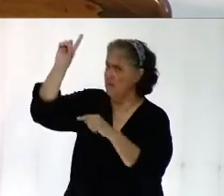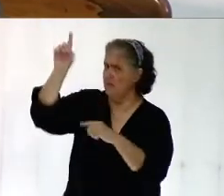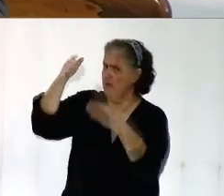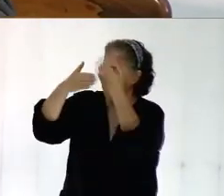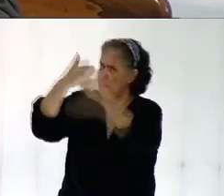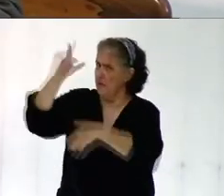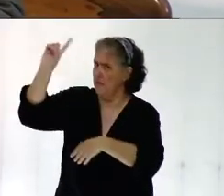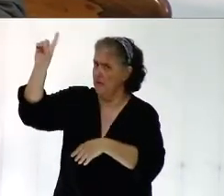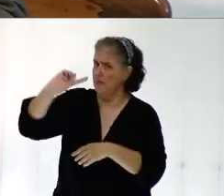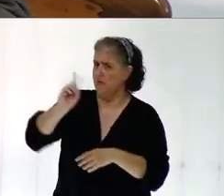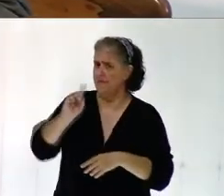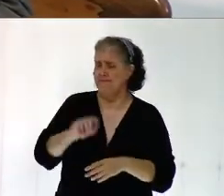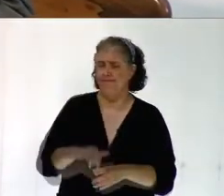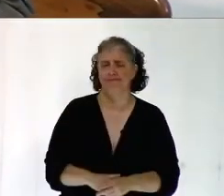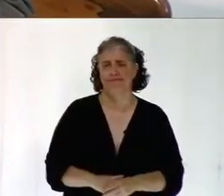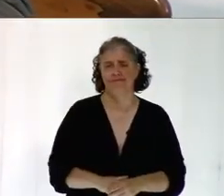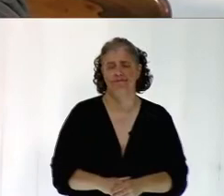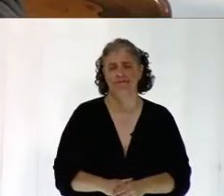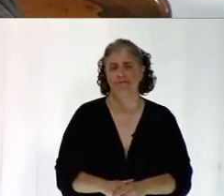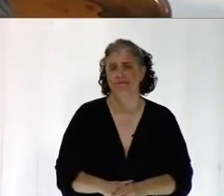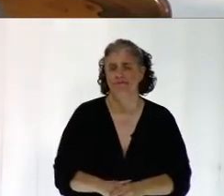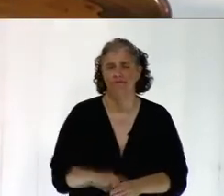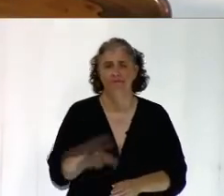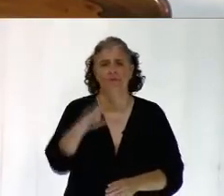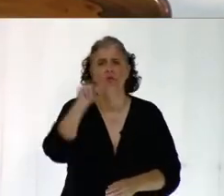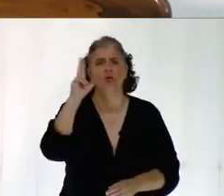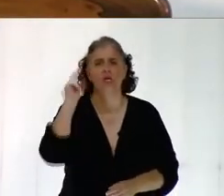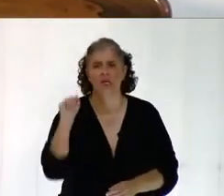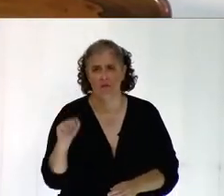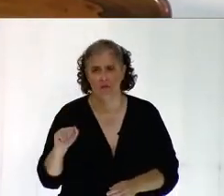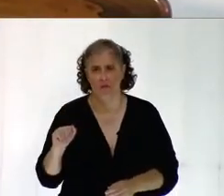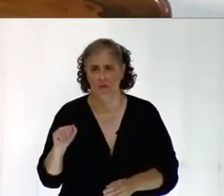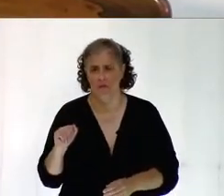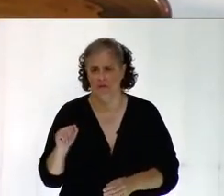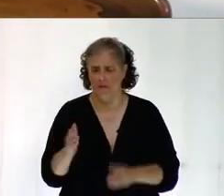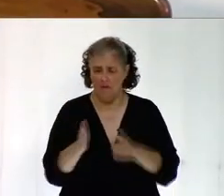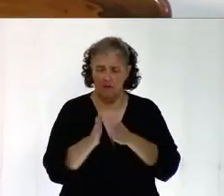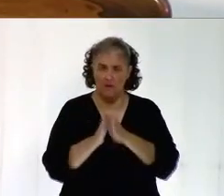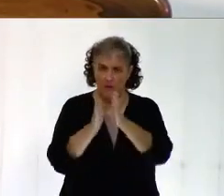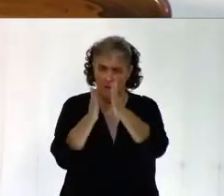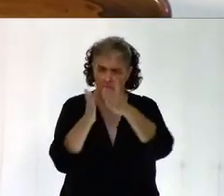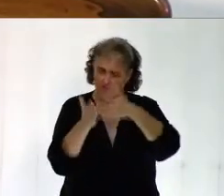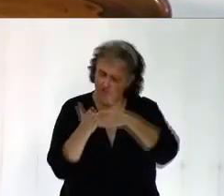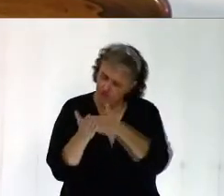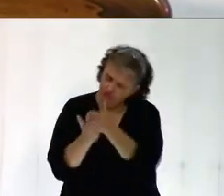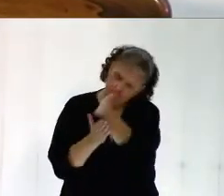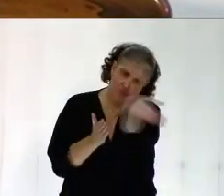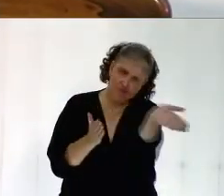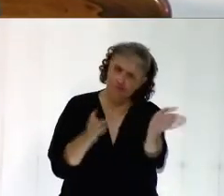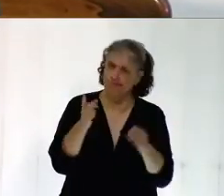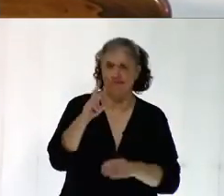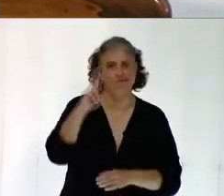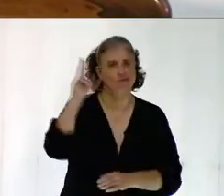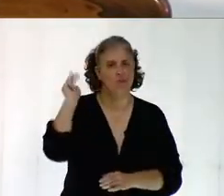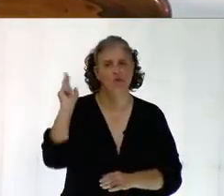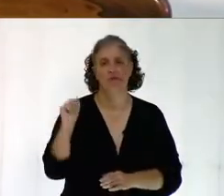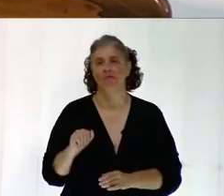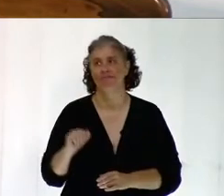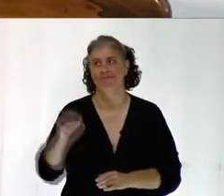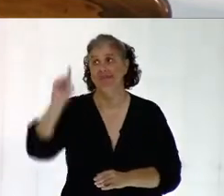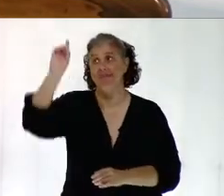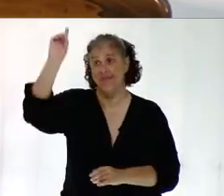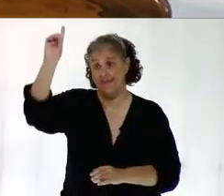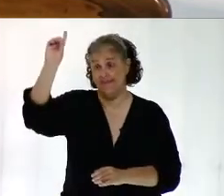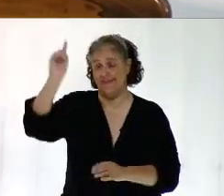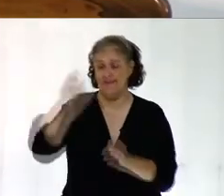a edicom uma terceira coisa eu nunca desvie do caminho esse caminho foi feito por ele tem